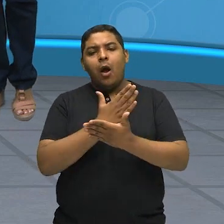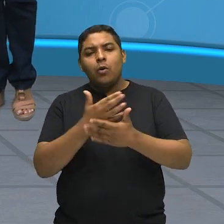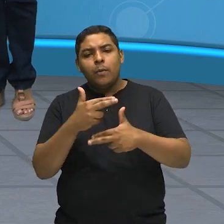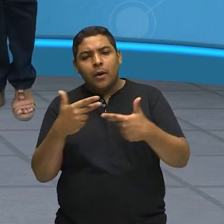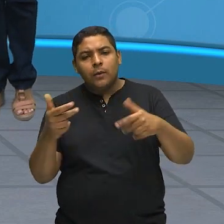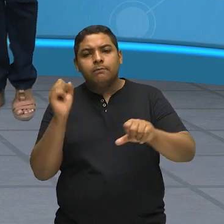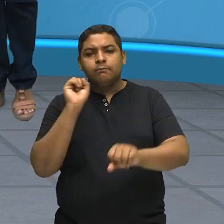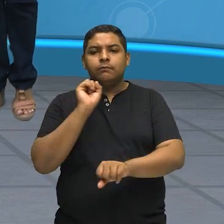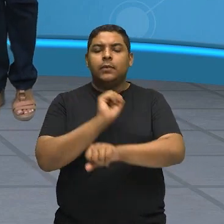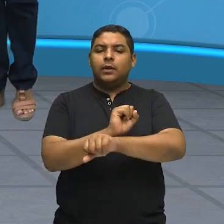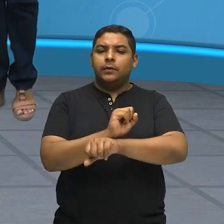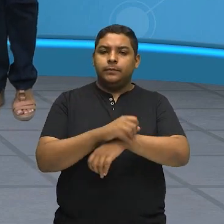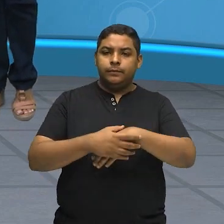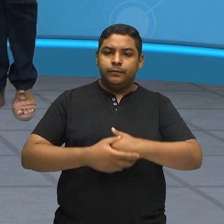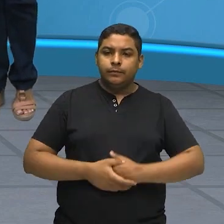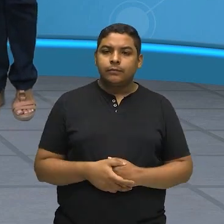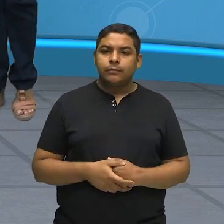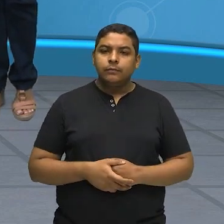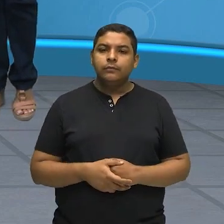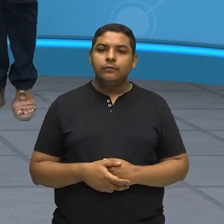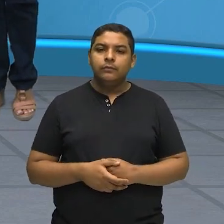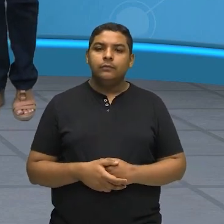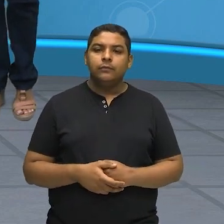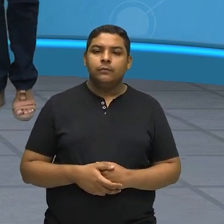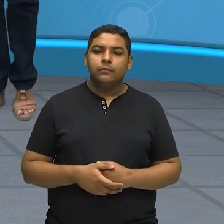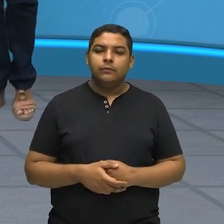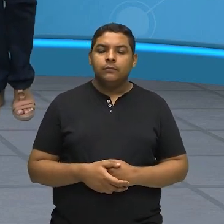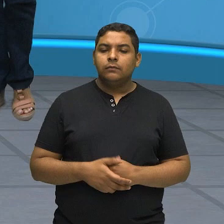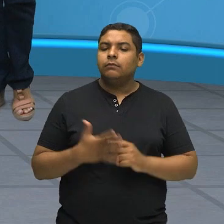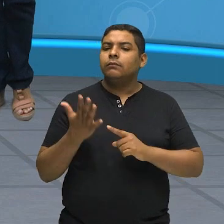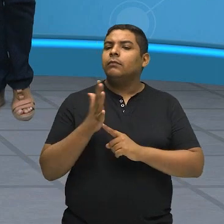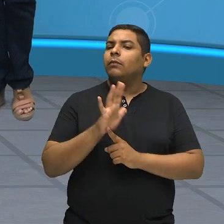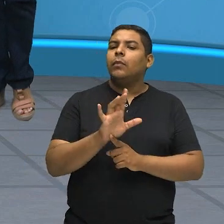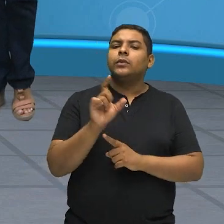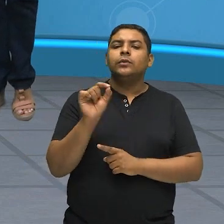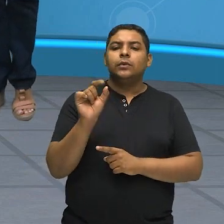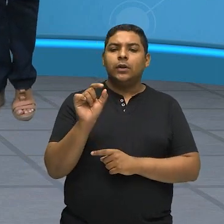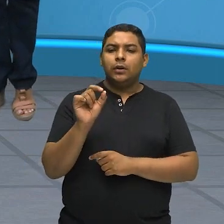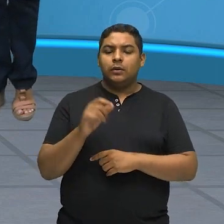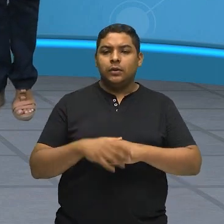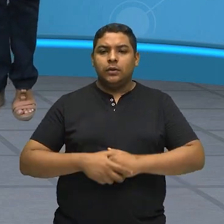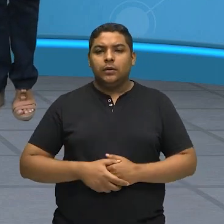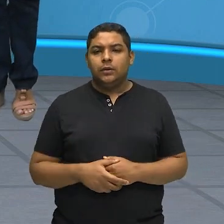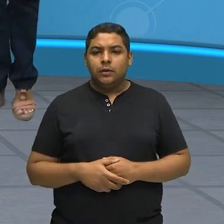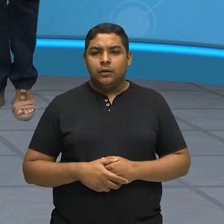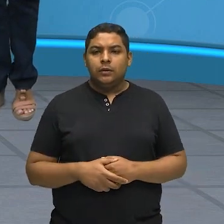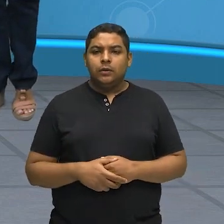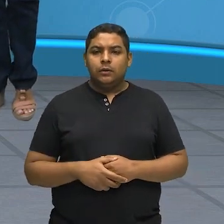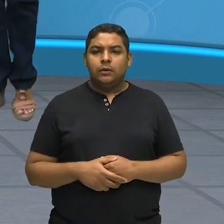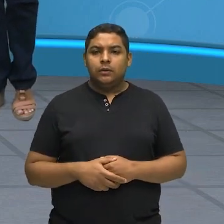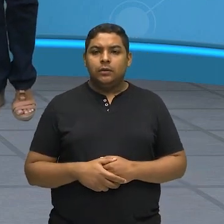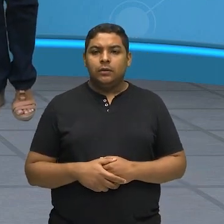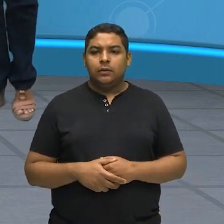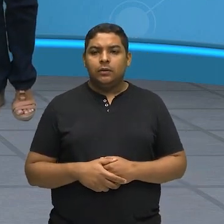reta na composição artística, ela mostra assim um desenho estático. Nós também temos a linha